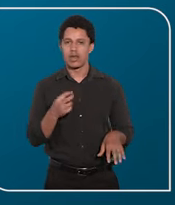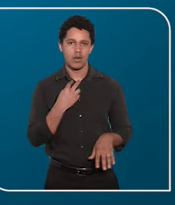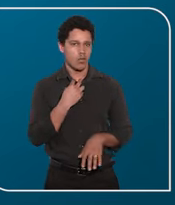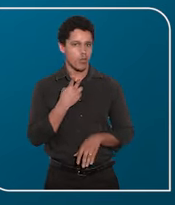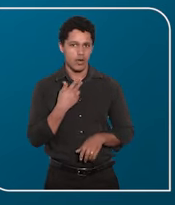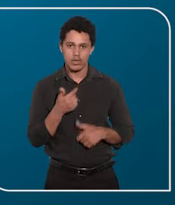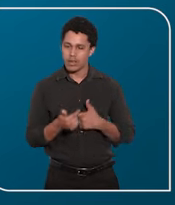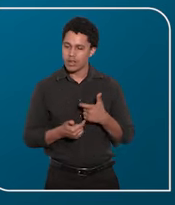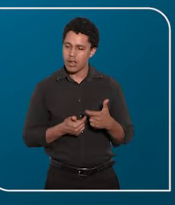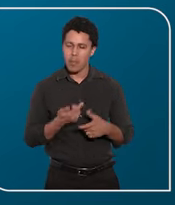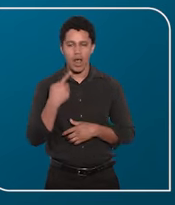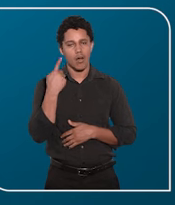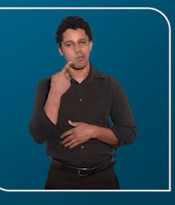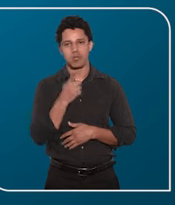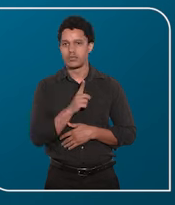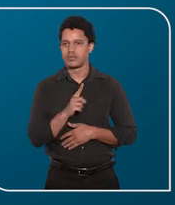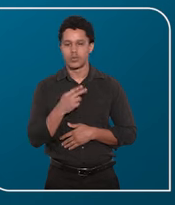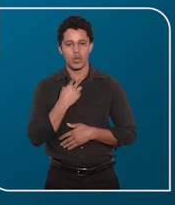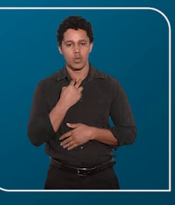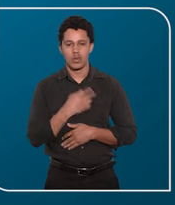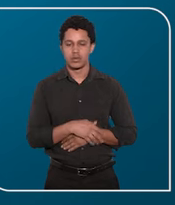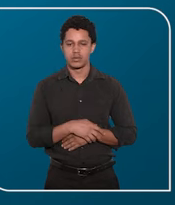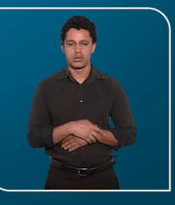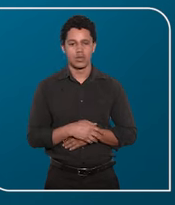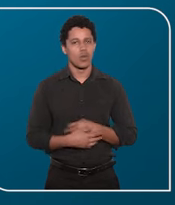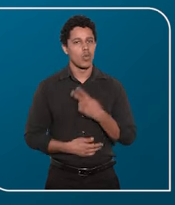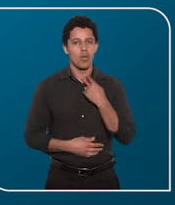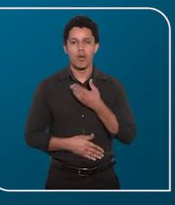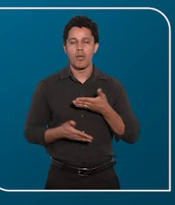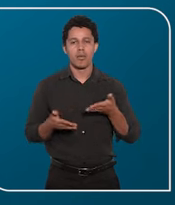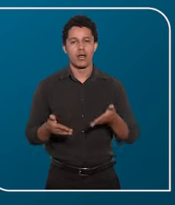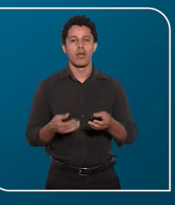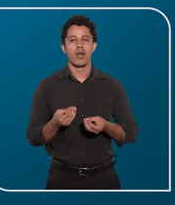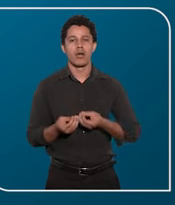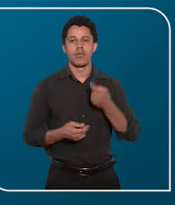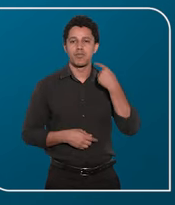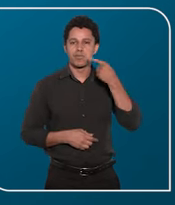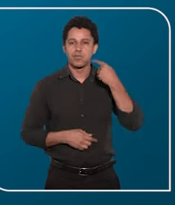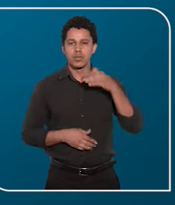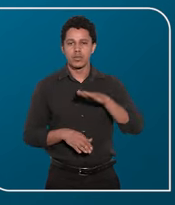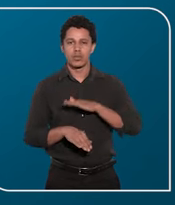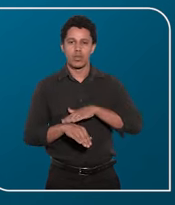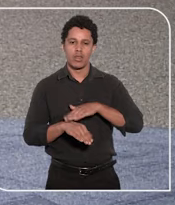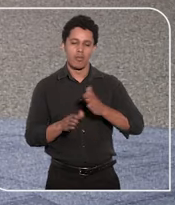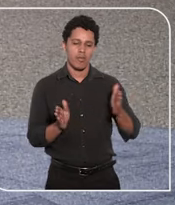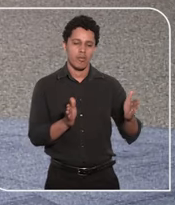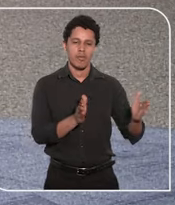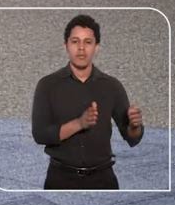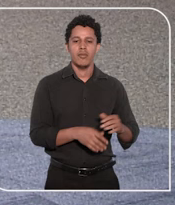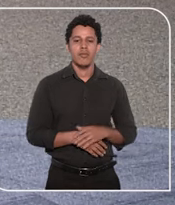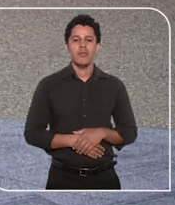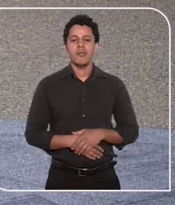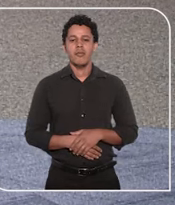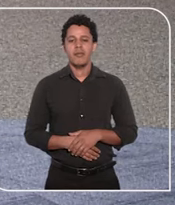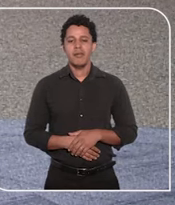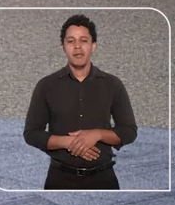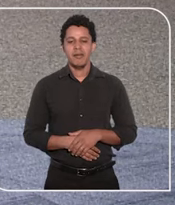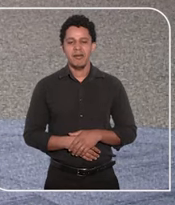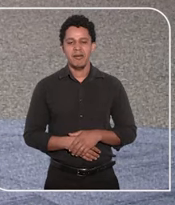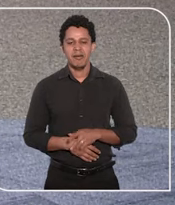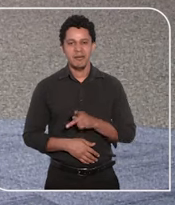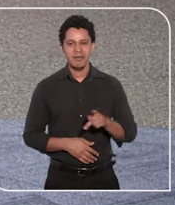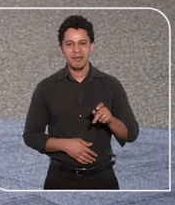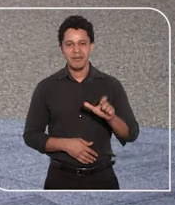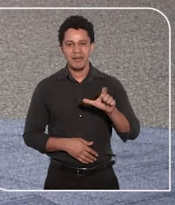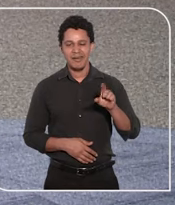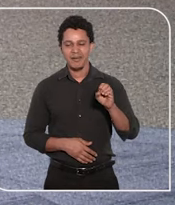exercer a advocacia ou não pode atuar como advogado durante aquele período. Professor Leonardo, tive uma